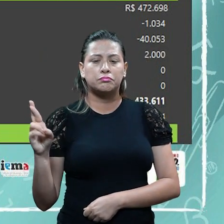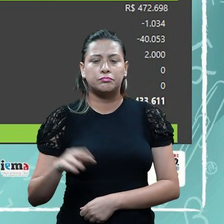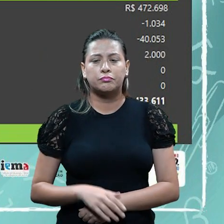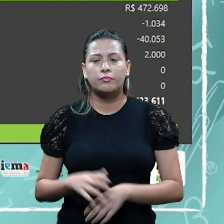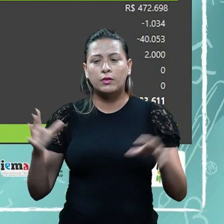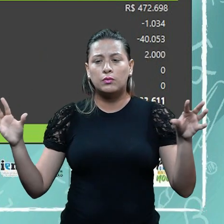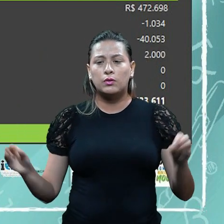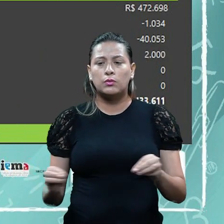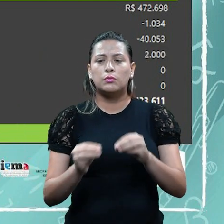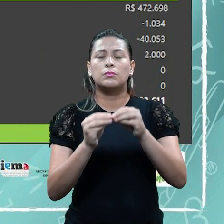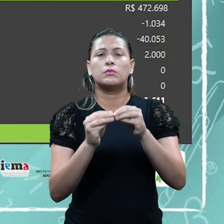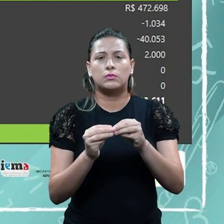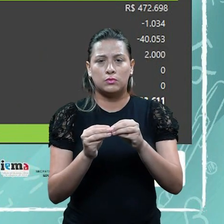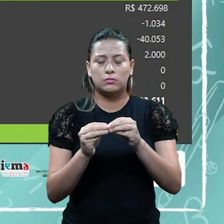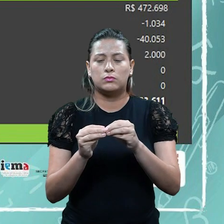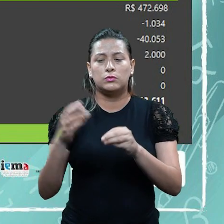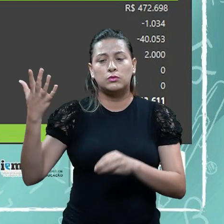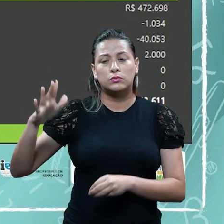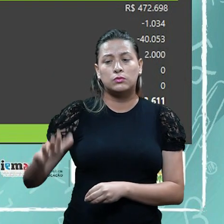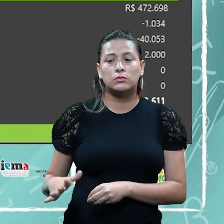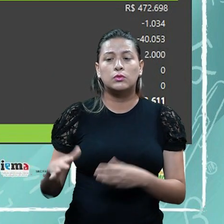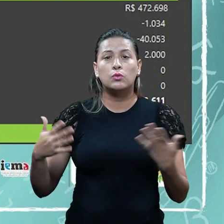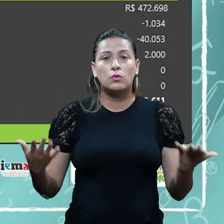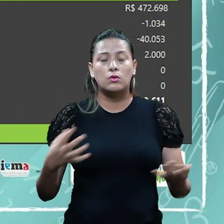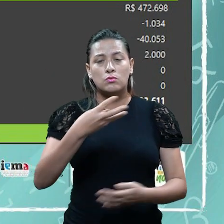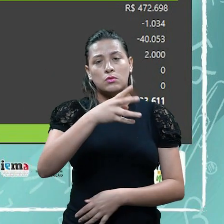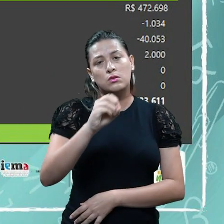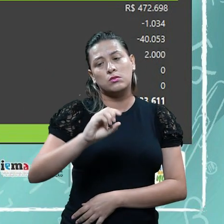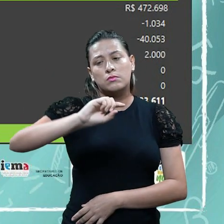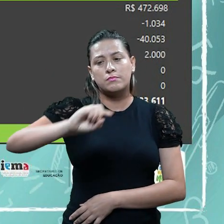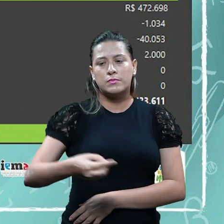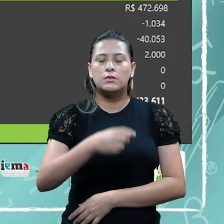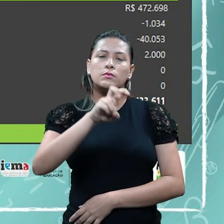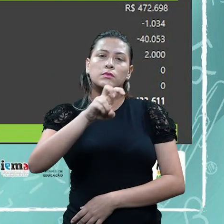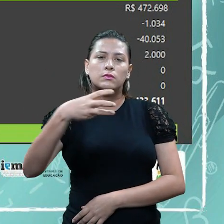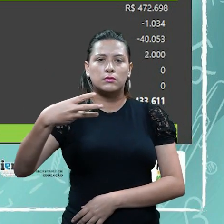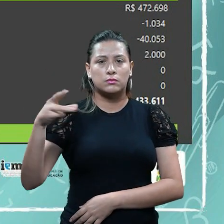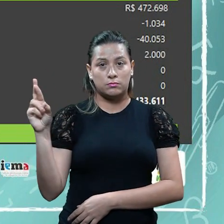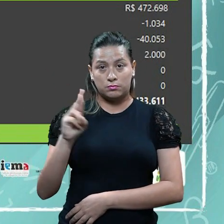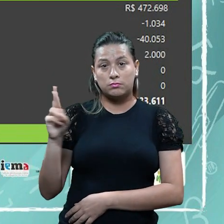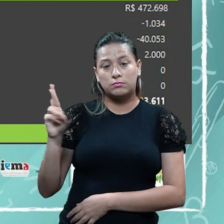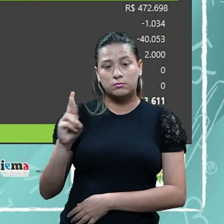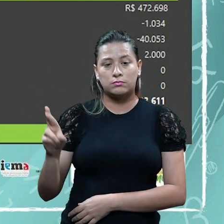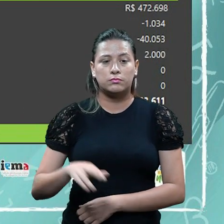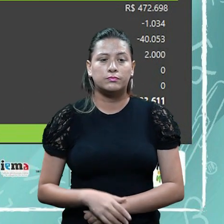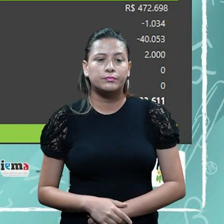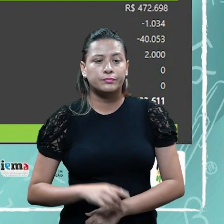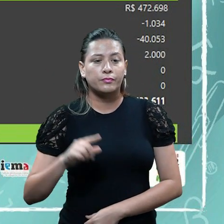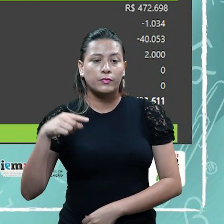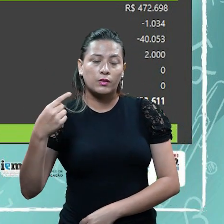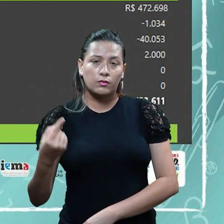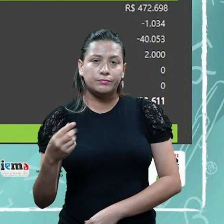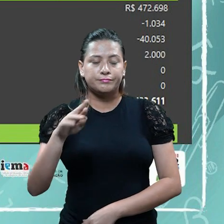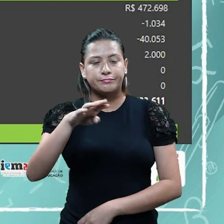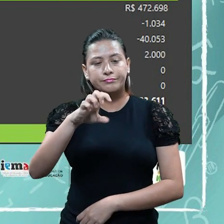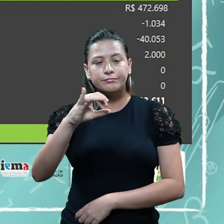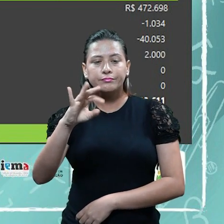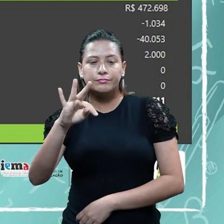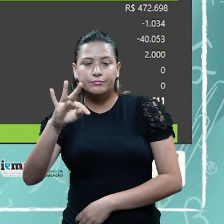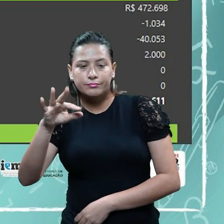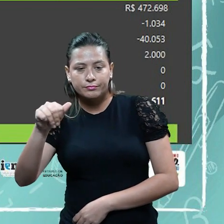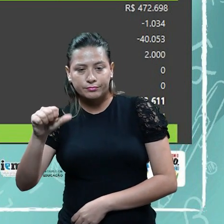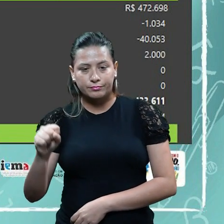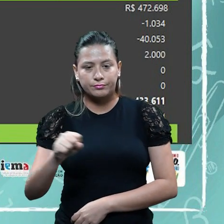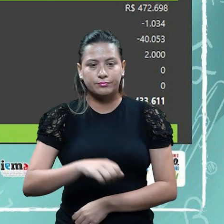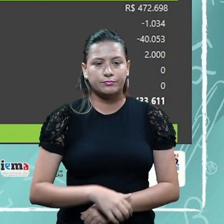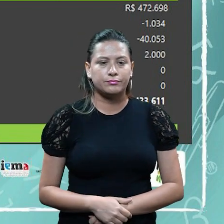aqui no acumulado que o desconto deu 40.053. Pronto. Outras receitas, teve